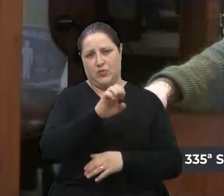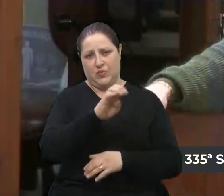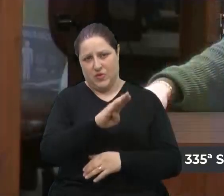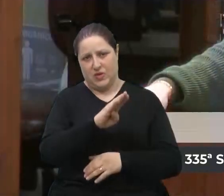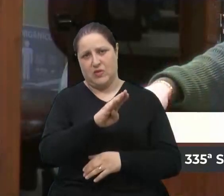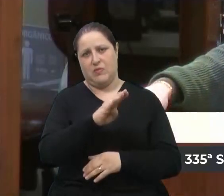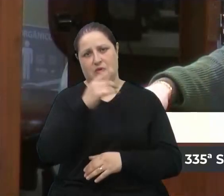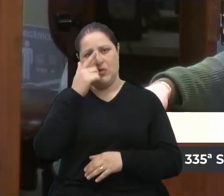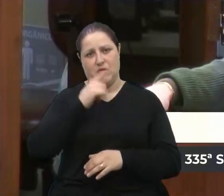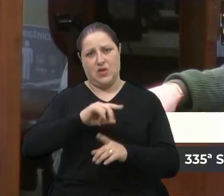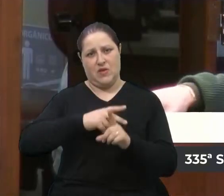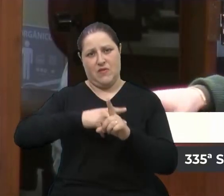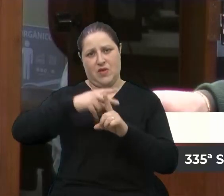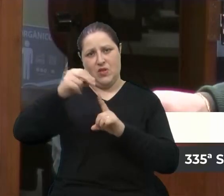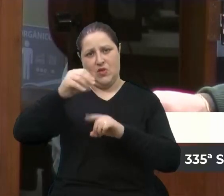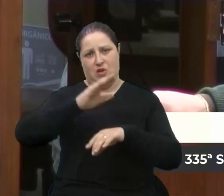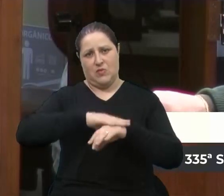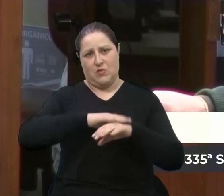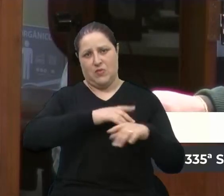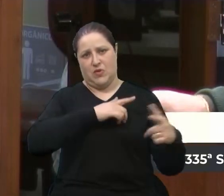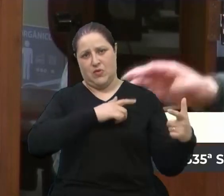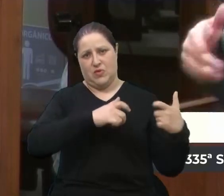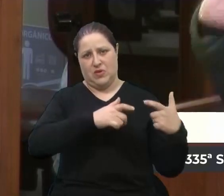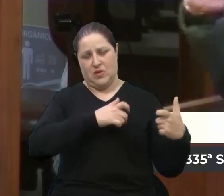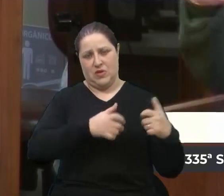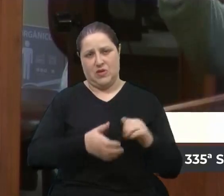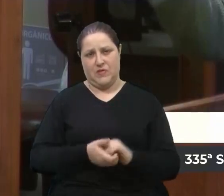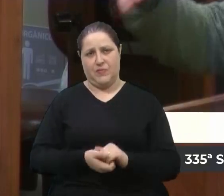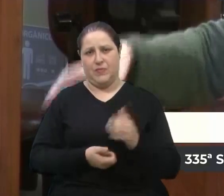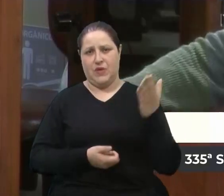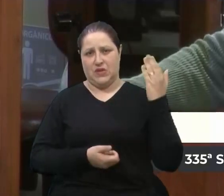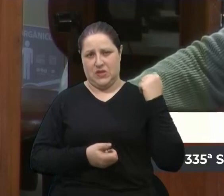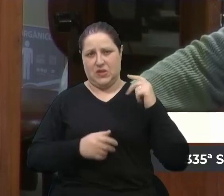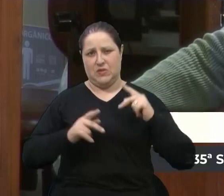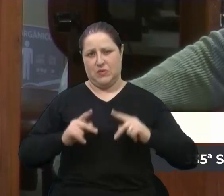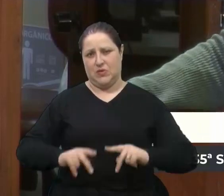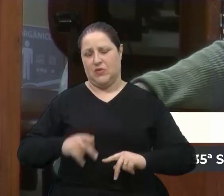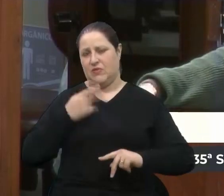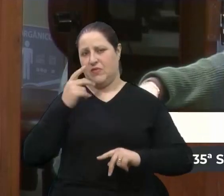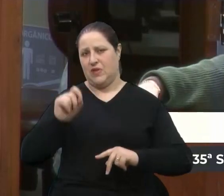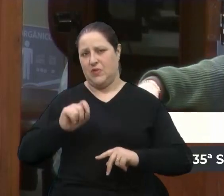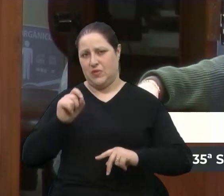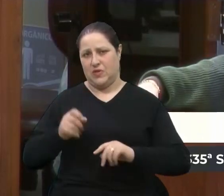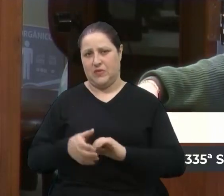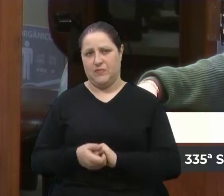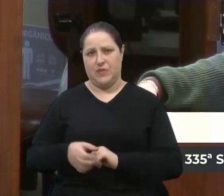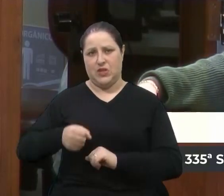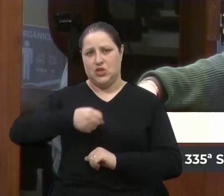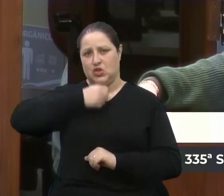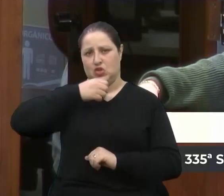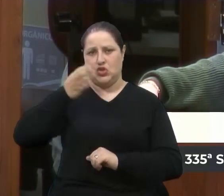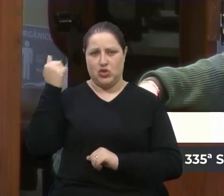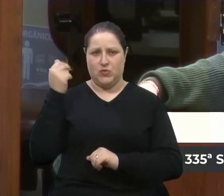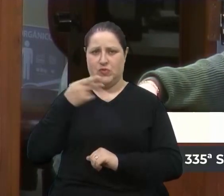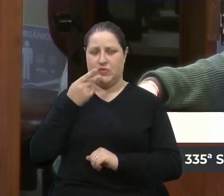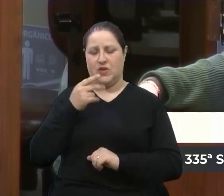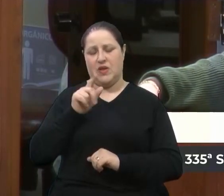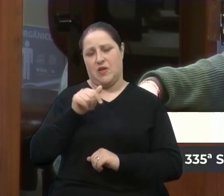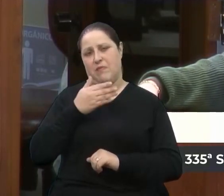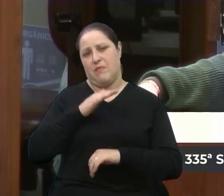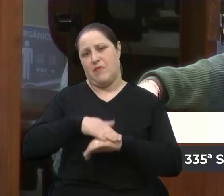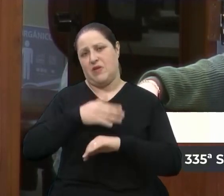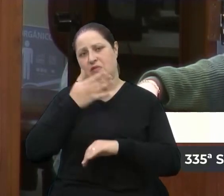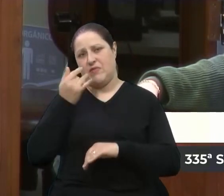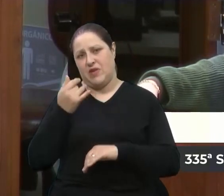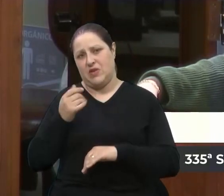sagrou-se vitoriosa nesse momento. Rezam as más línguas que antigamente diziam assim: é mais fácil a